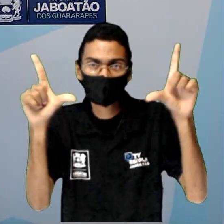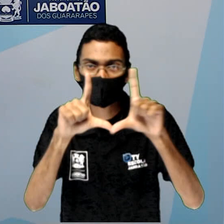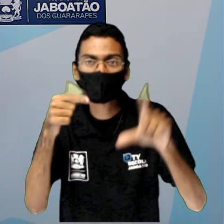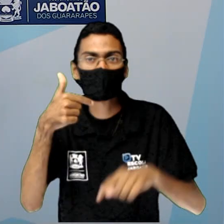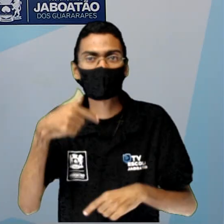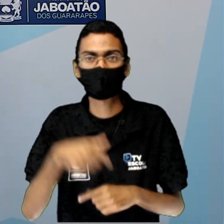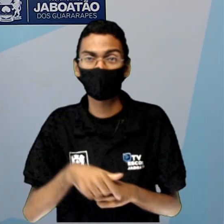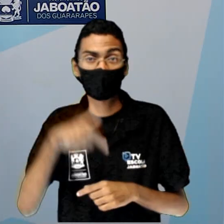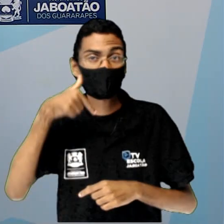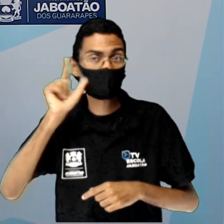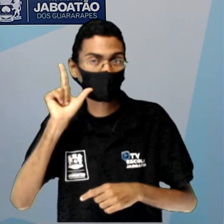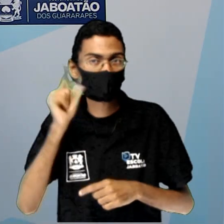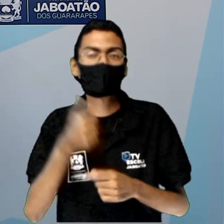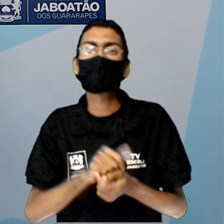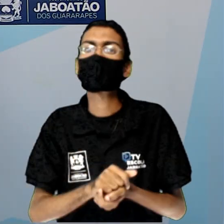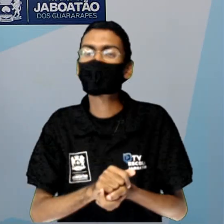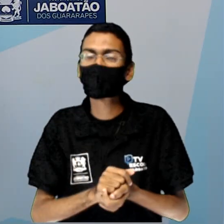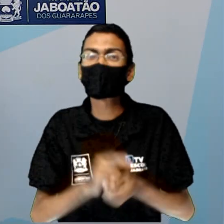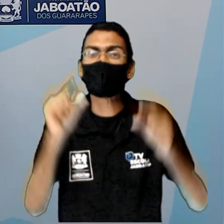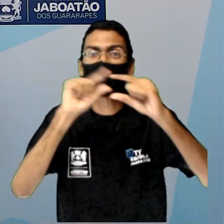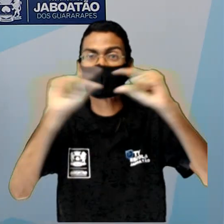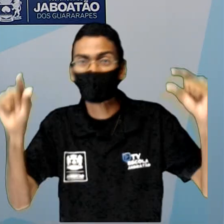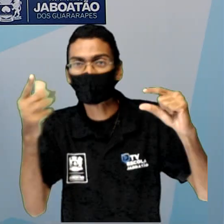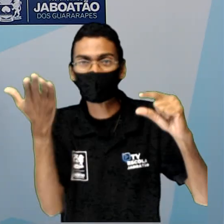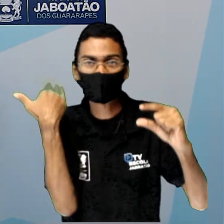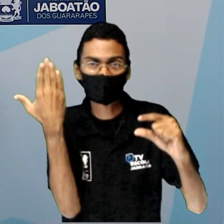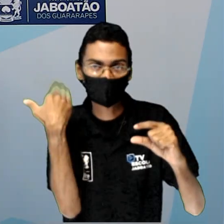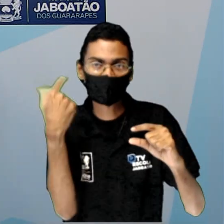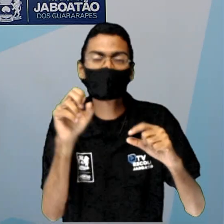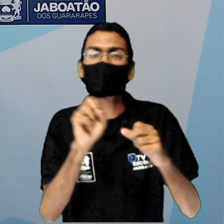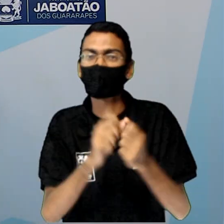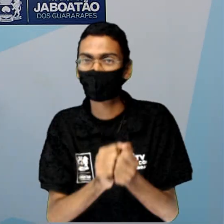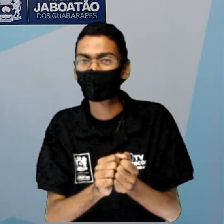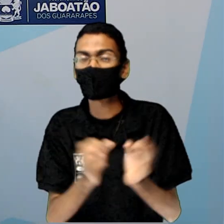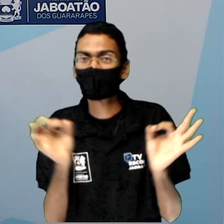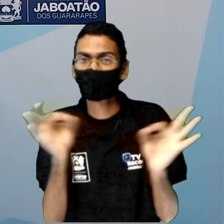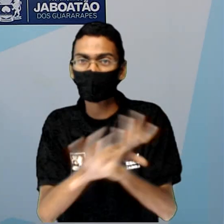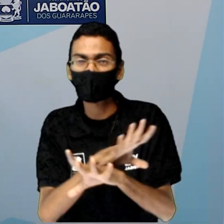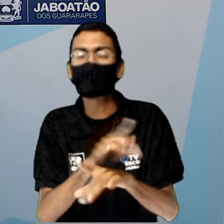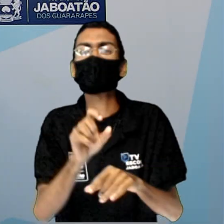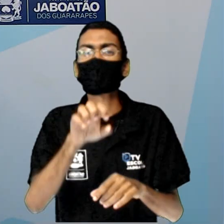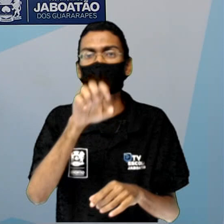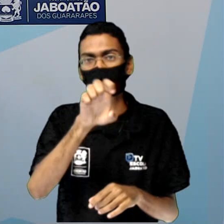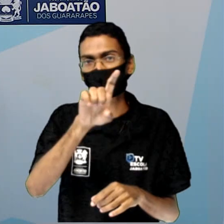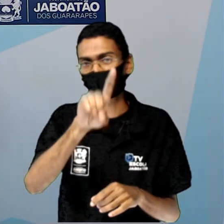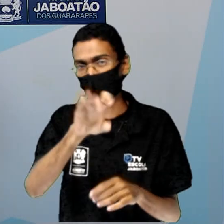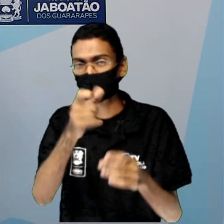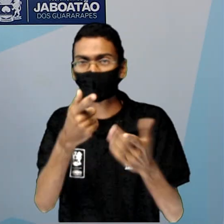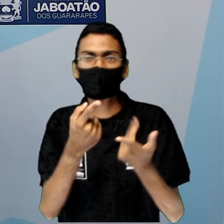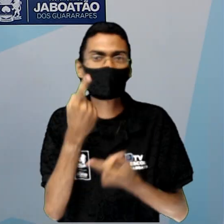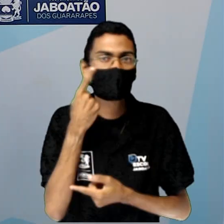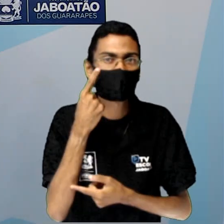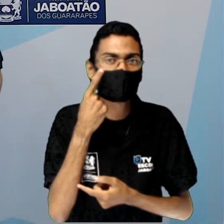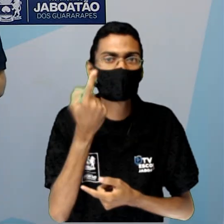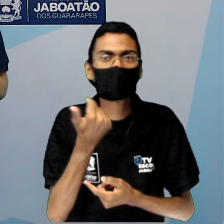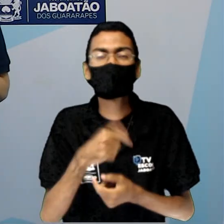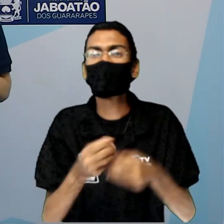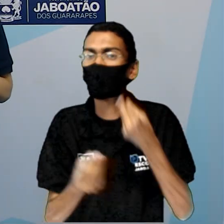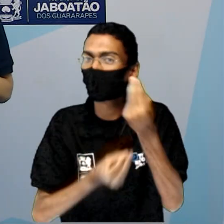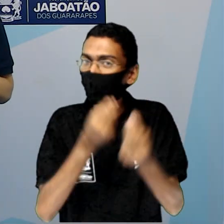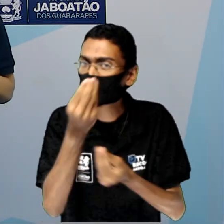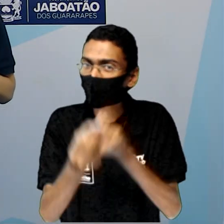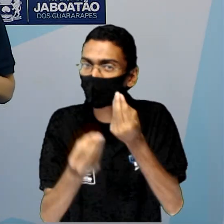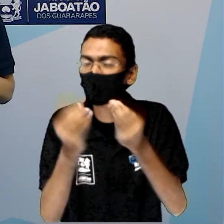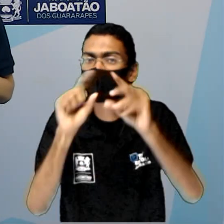no passado, a gente já aprendeu que termina em ED. Agora, observa como vai ficar essa